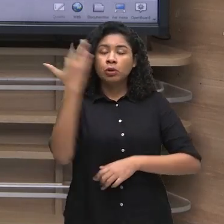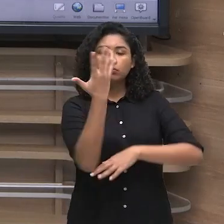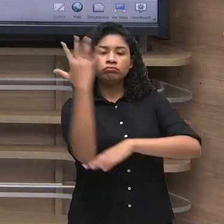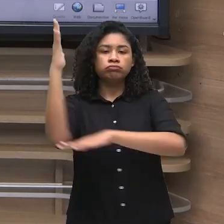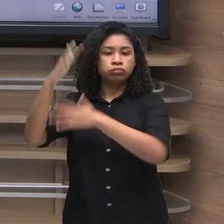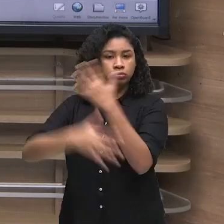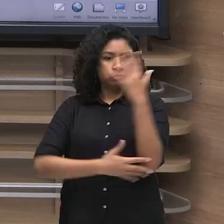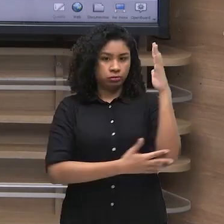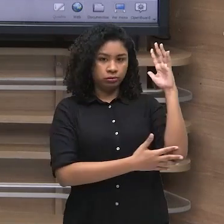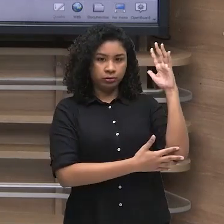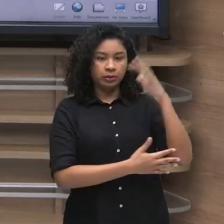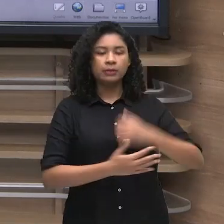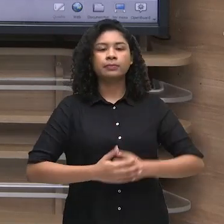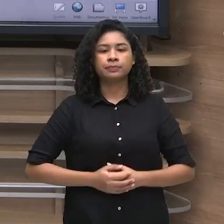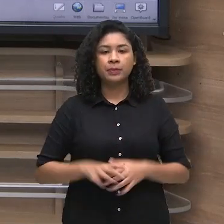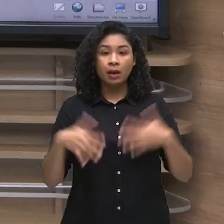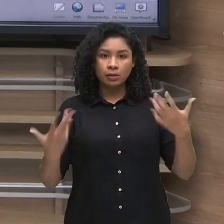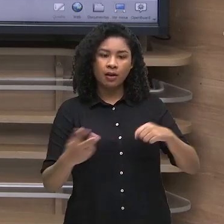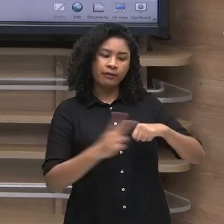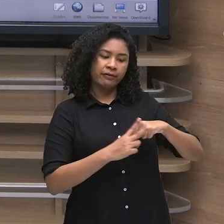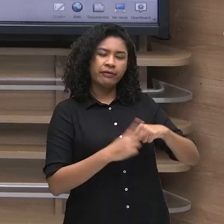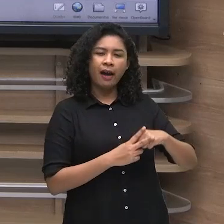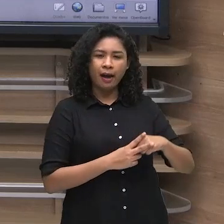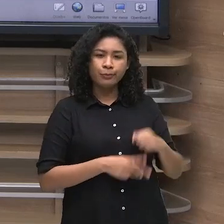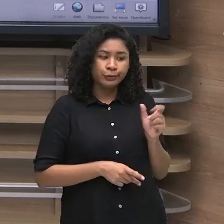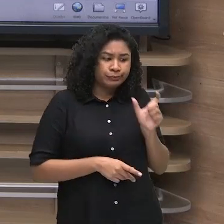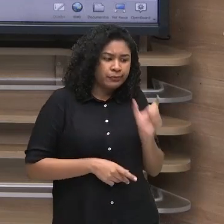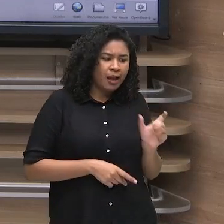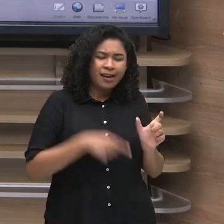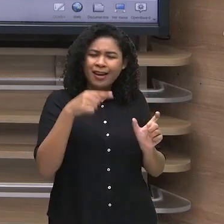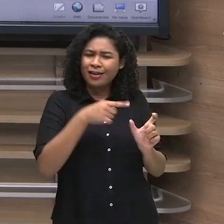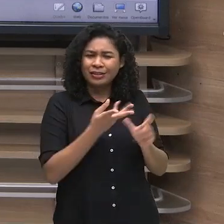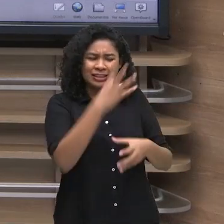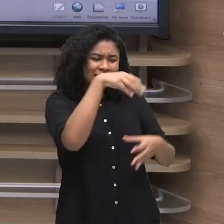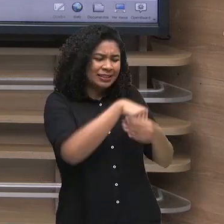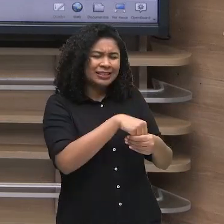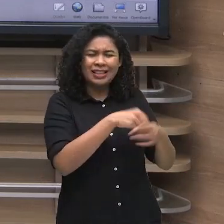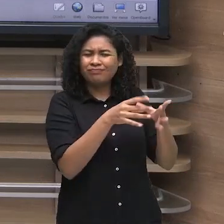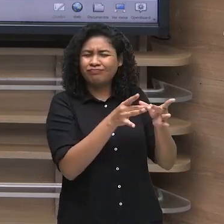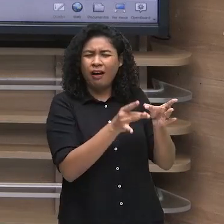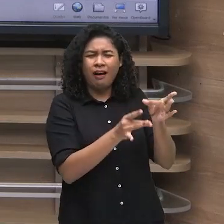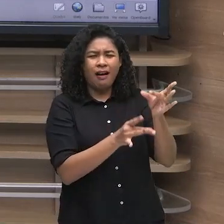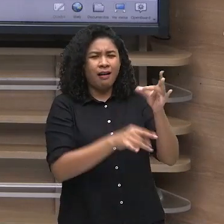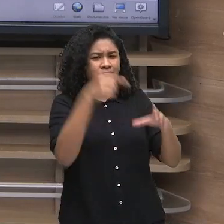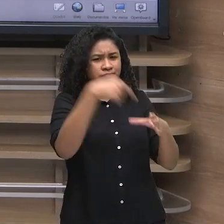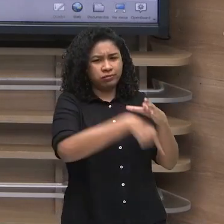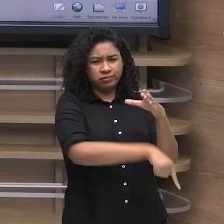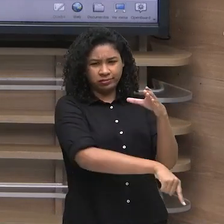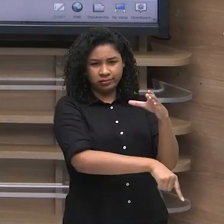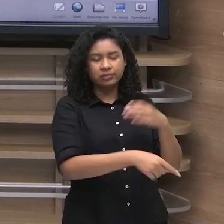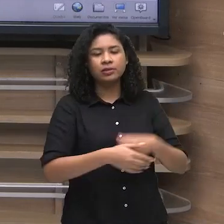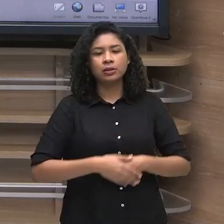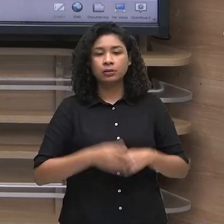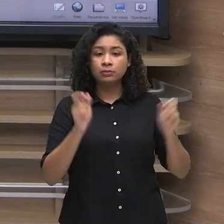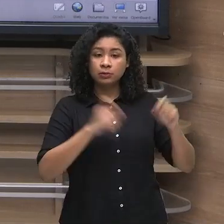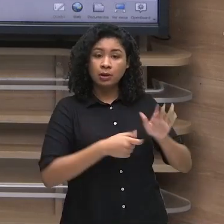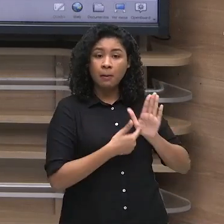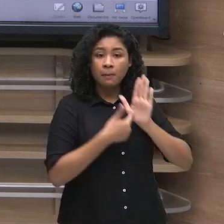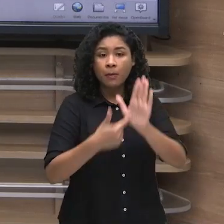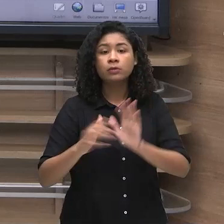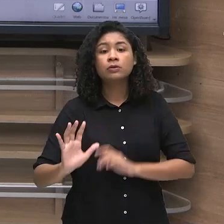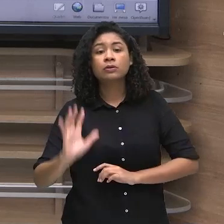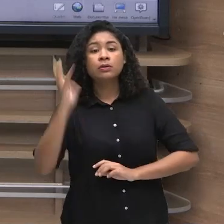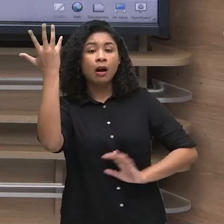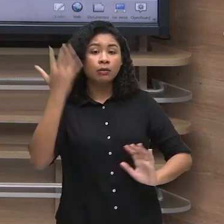natureza, ok? Então, o verbo é essa palavra riquíssima e que situa os fatos, os